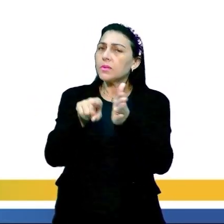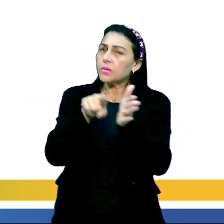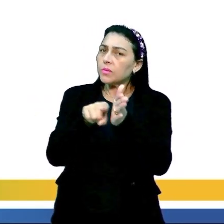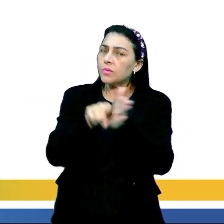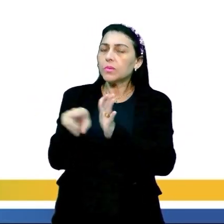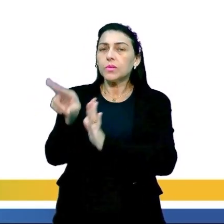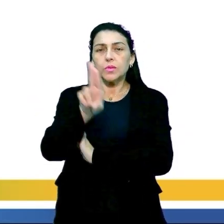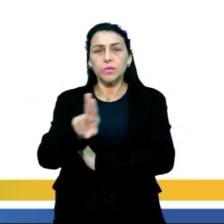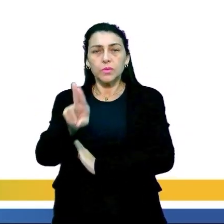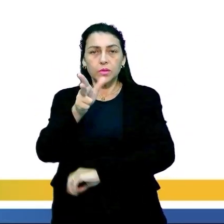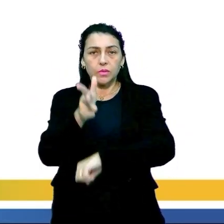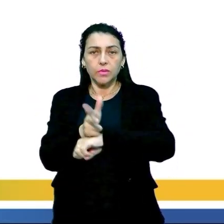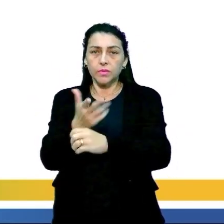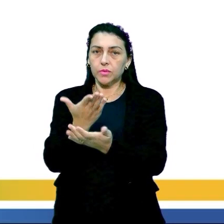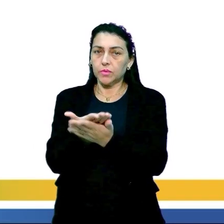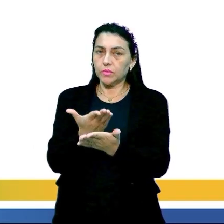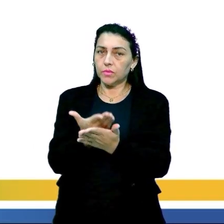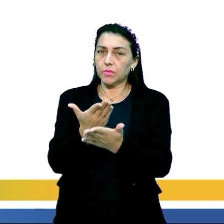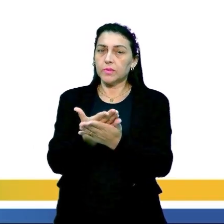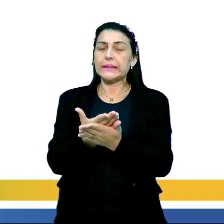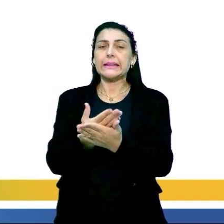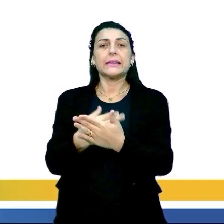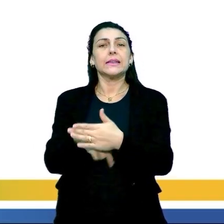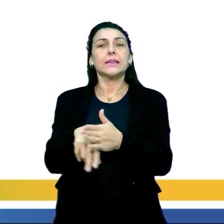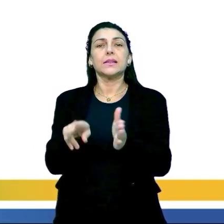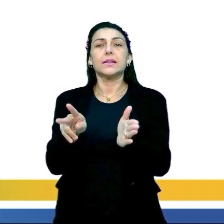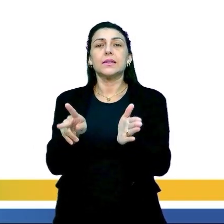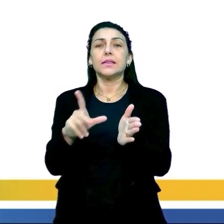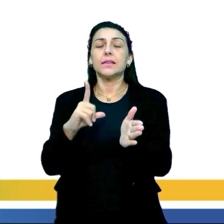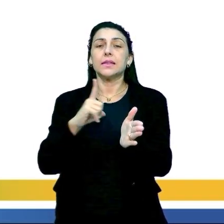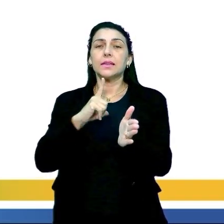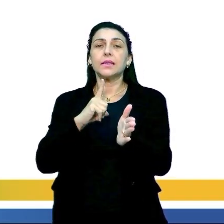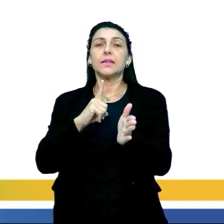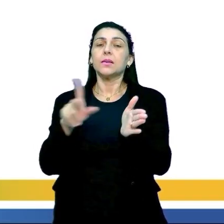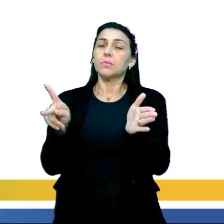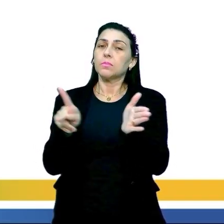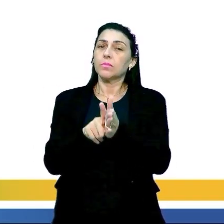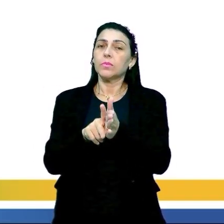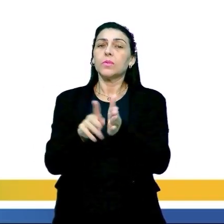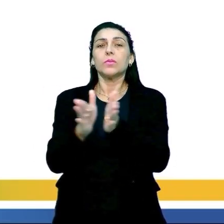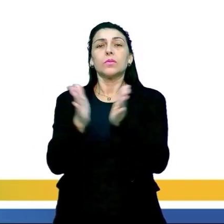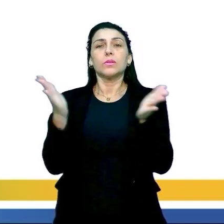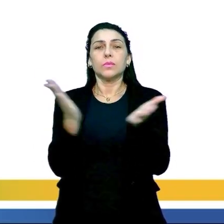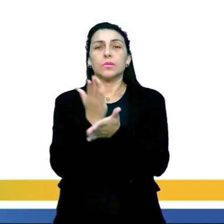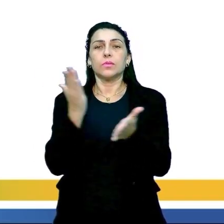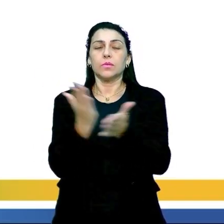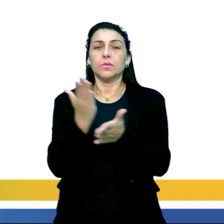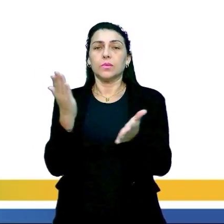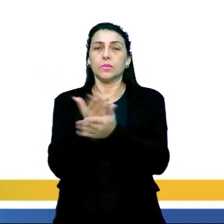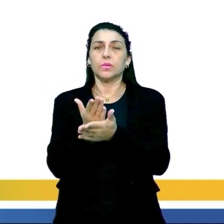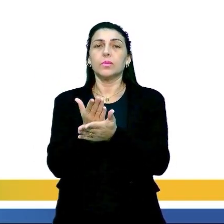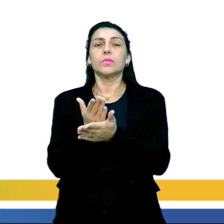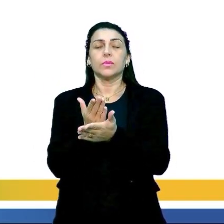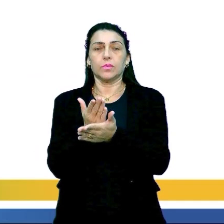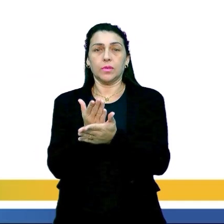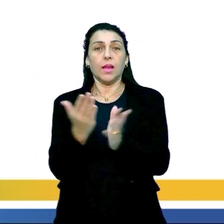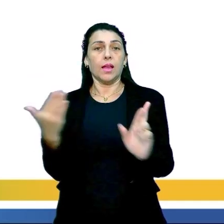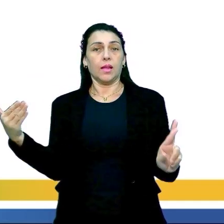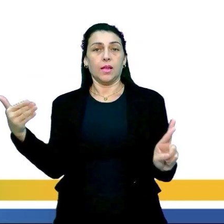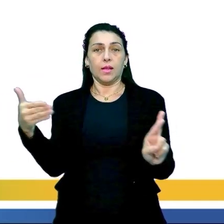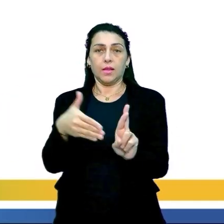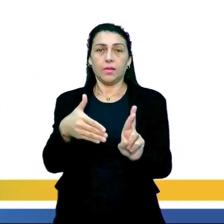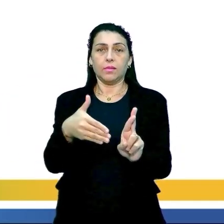utilizadas nesta videoaula têm origem, aliás, no livro didático, cuja